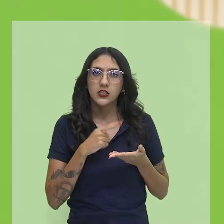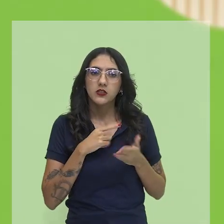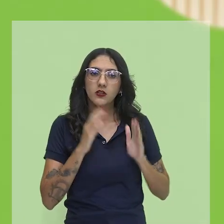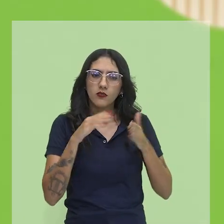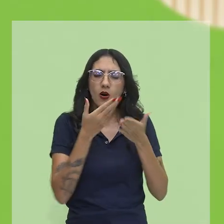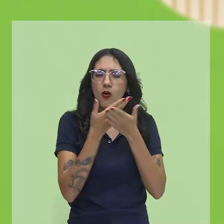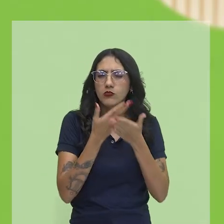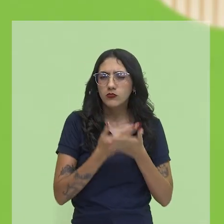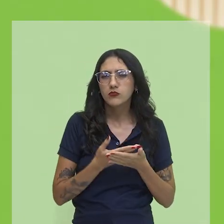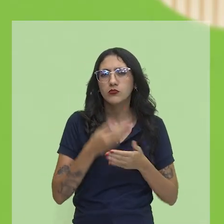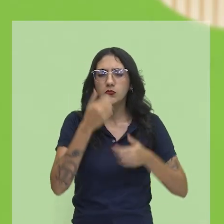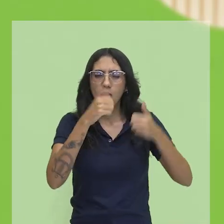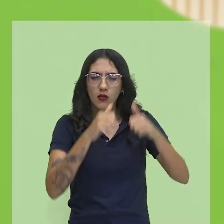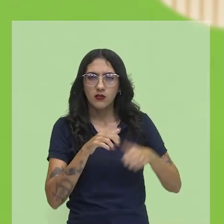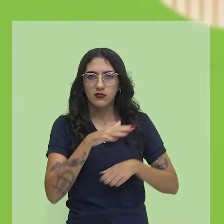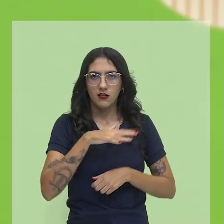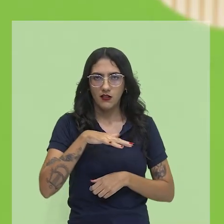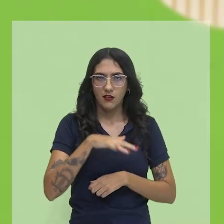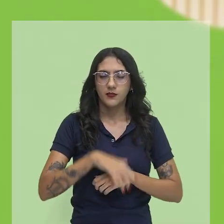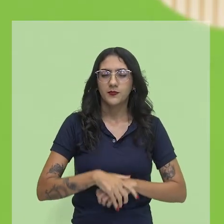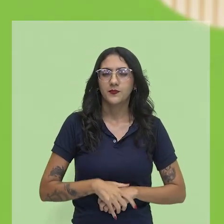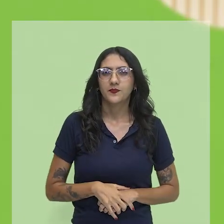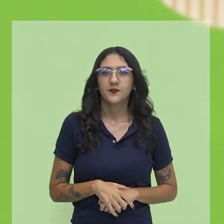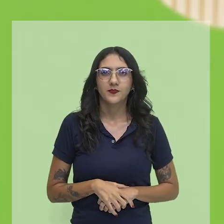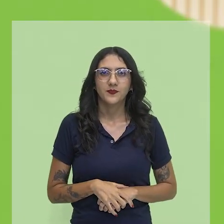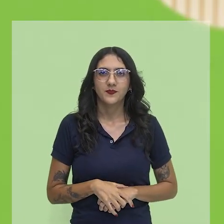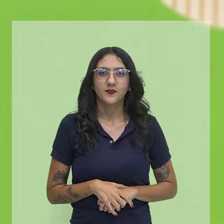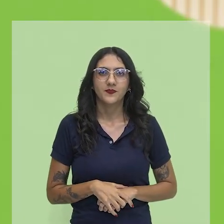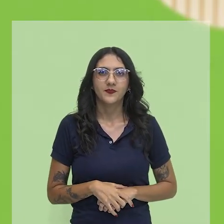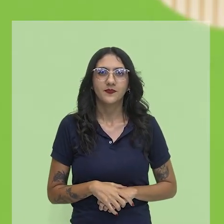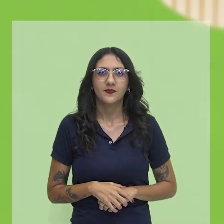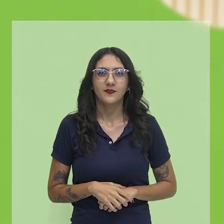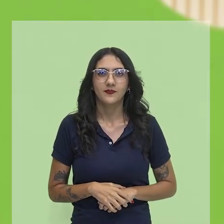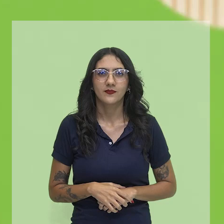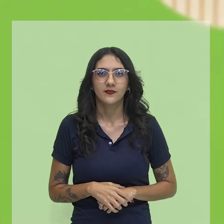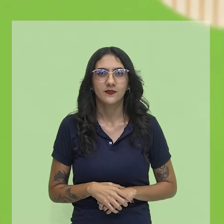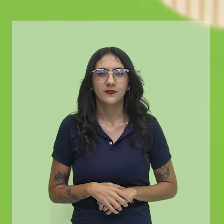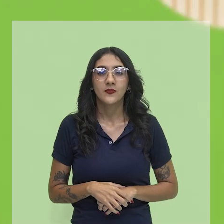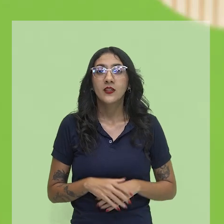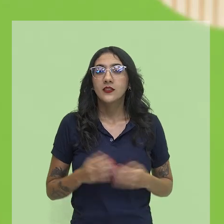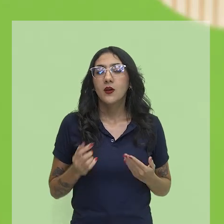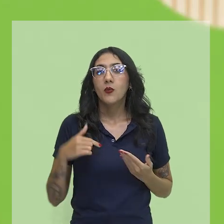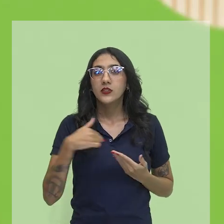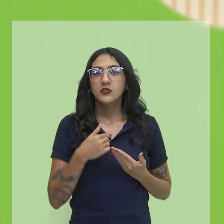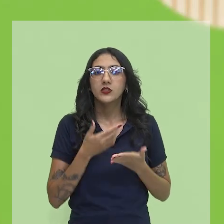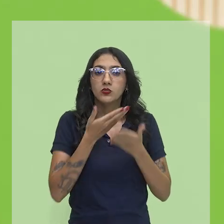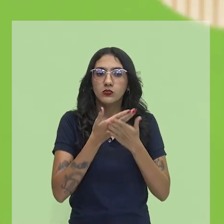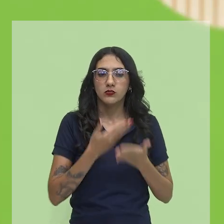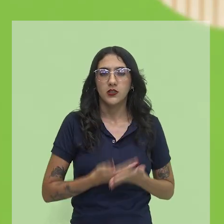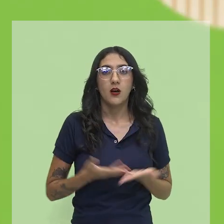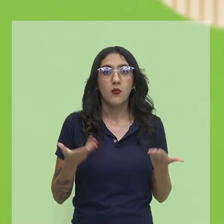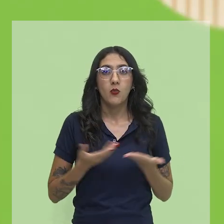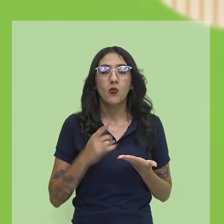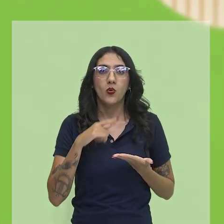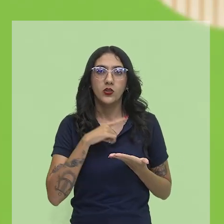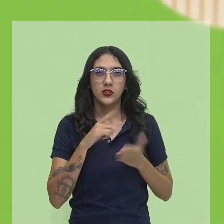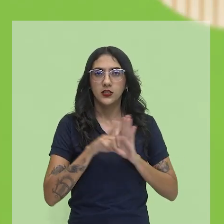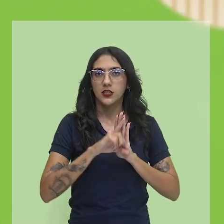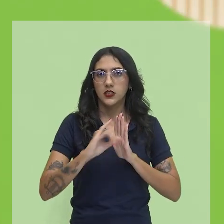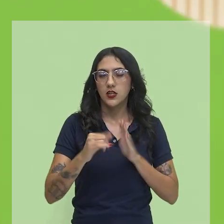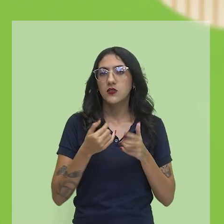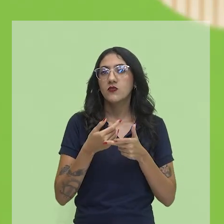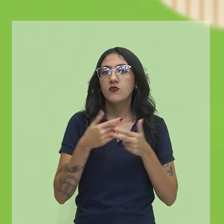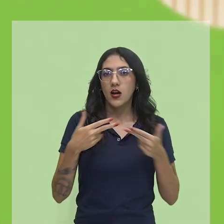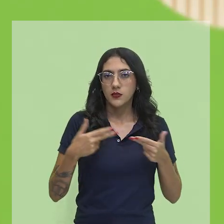gente observa. Muito bem. Nós vamos aqui trabalhar, então, essas leis, as leis de Kepler. E nós